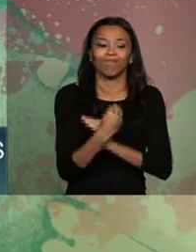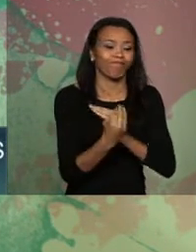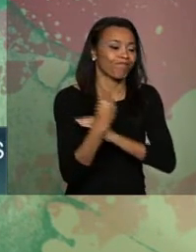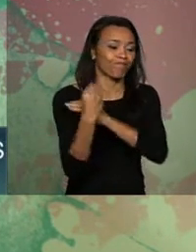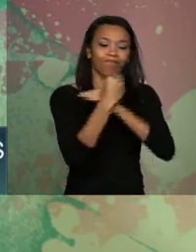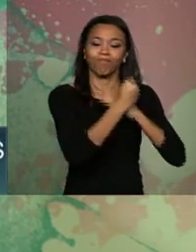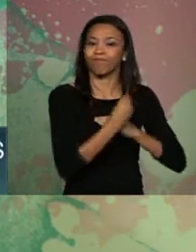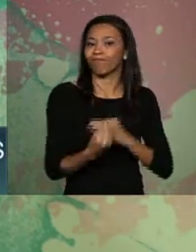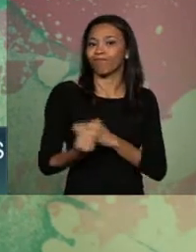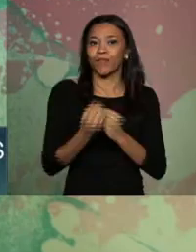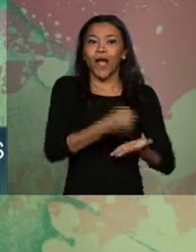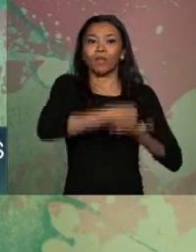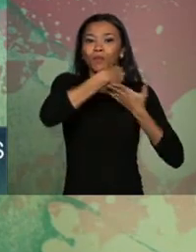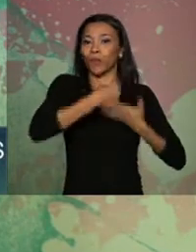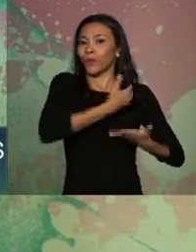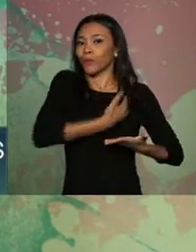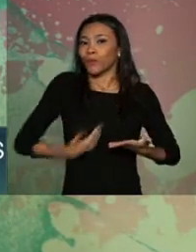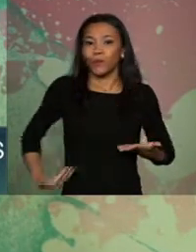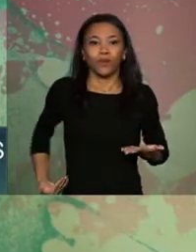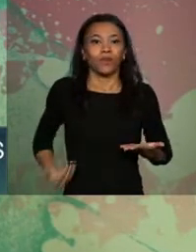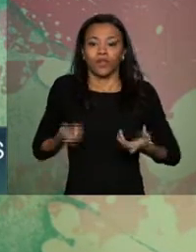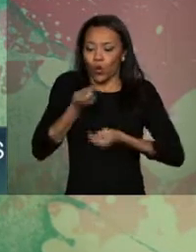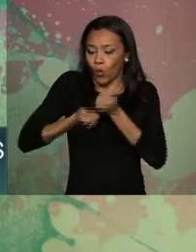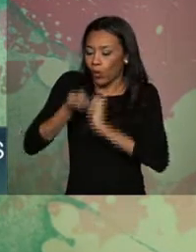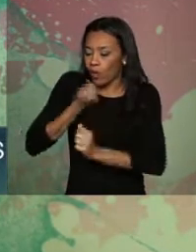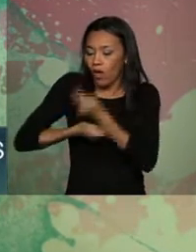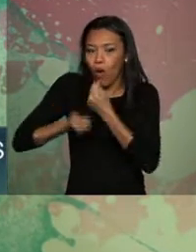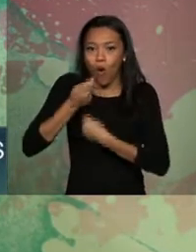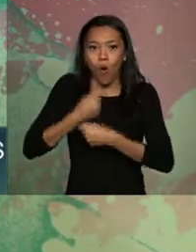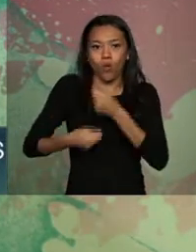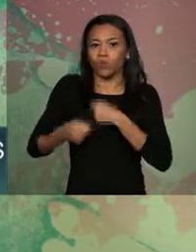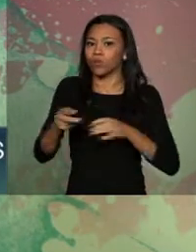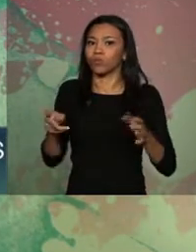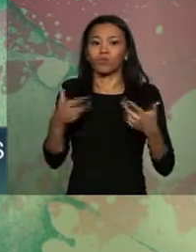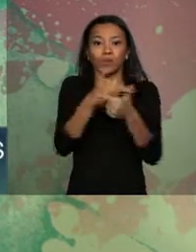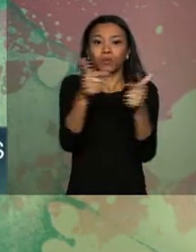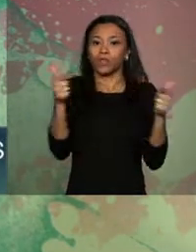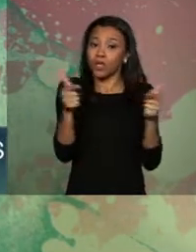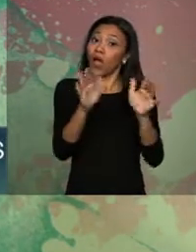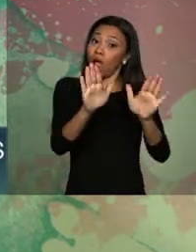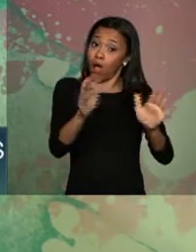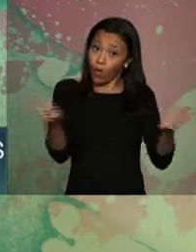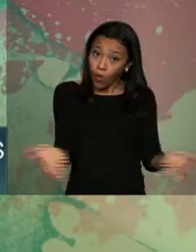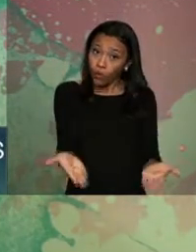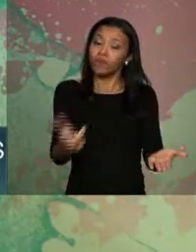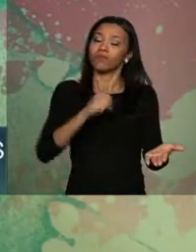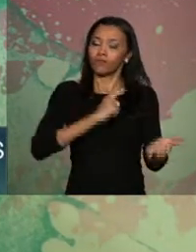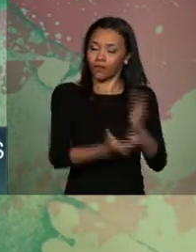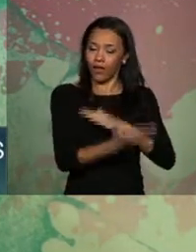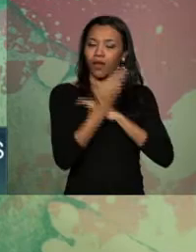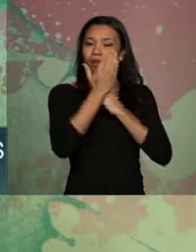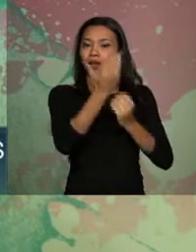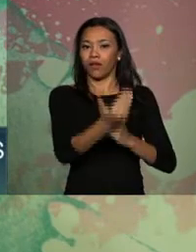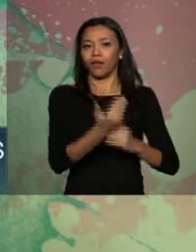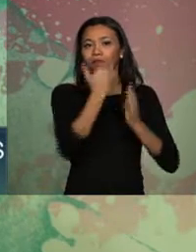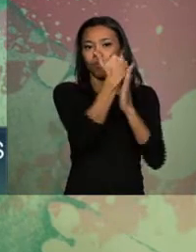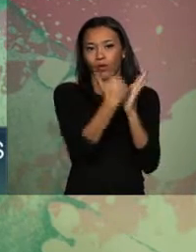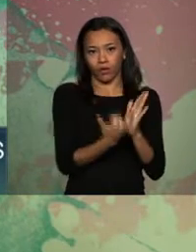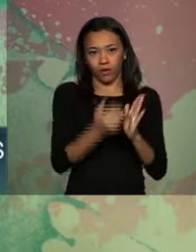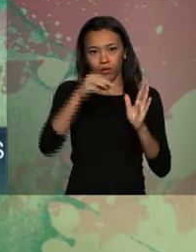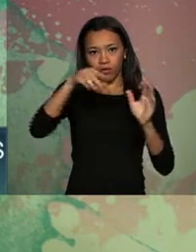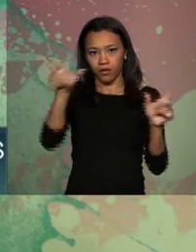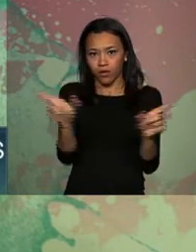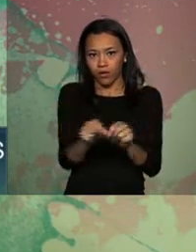seus negócios antes do MEI. E é isso que faz a diferença. A novidade que esse